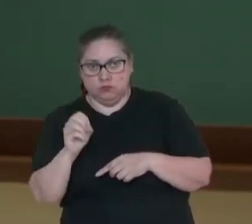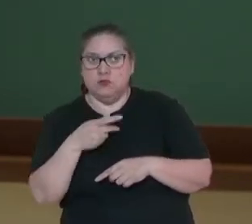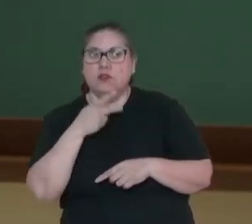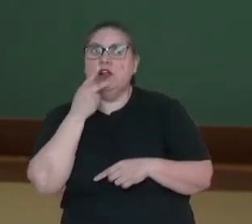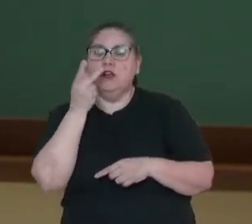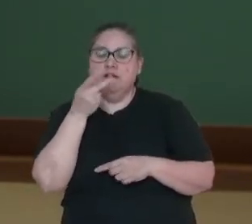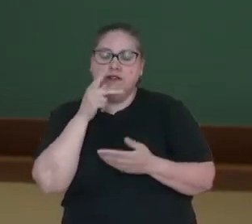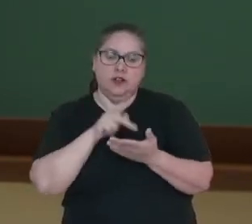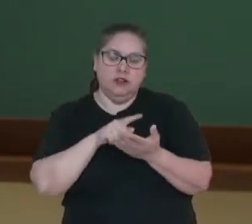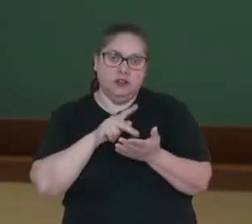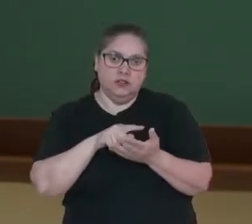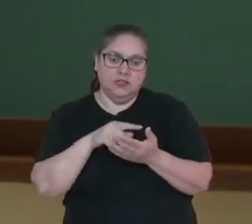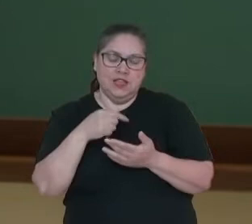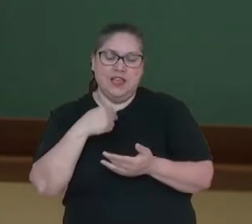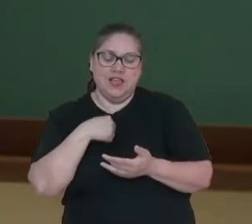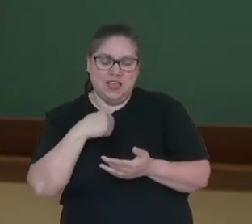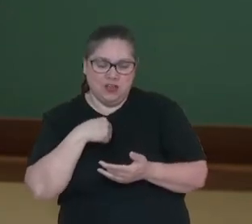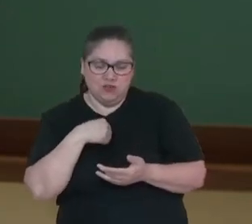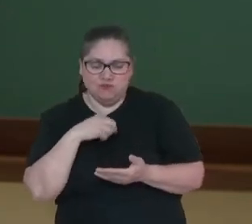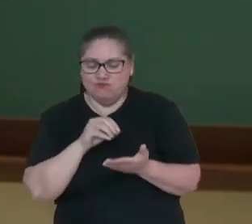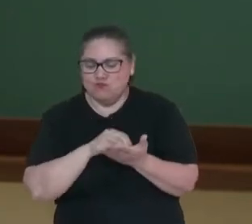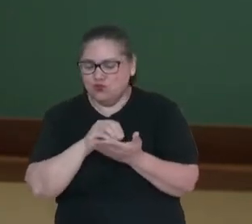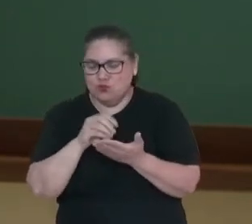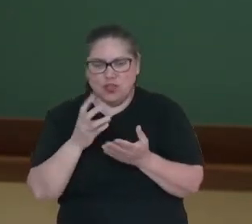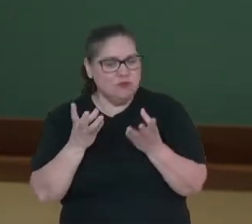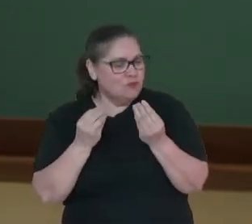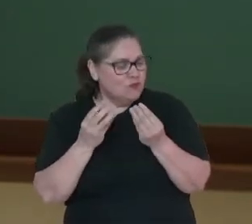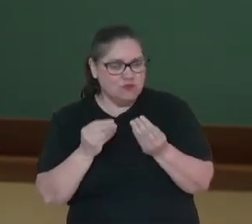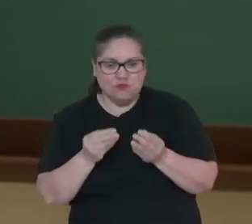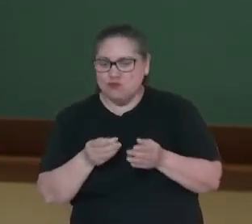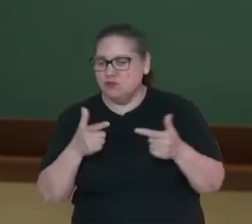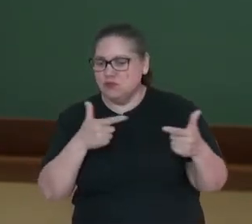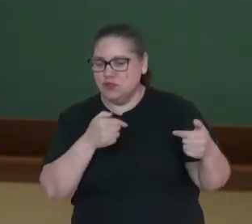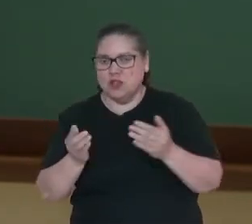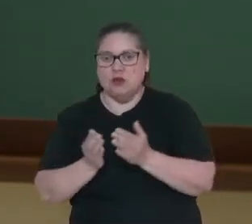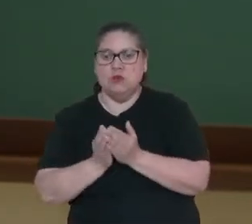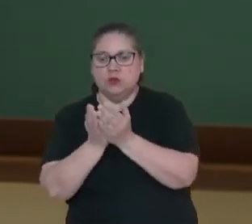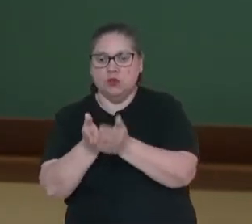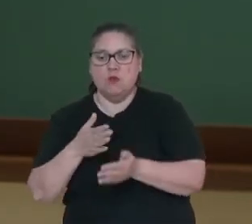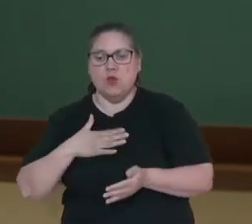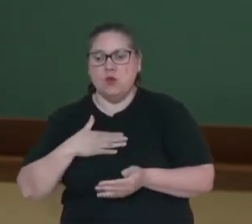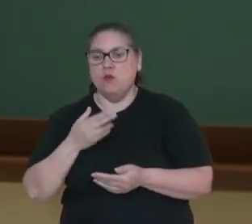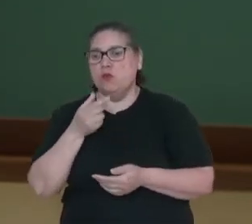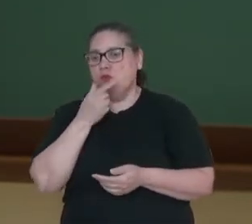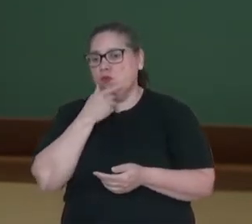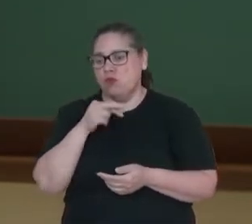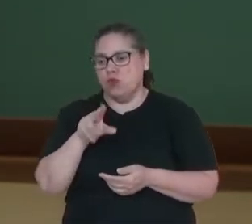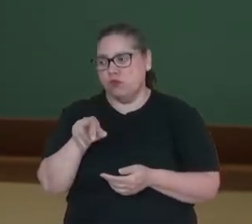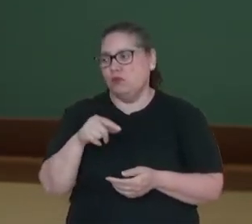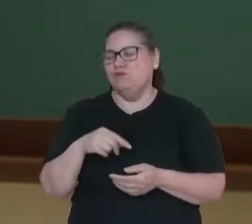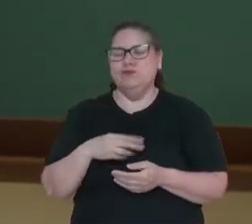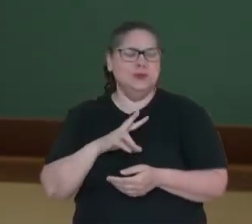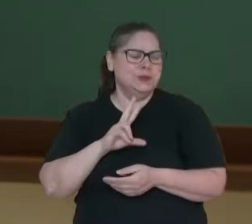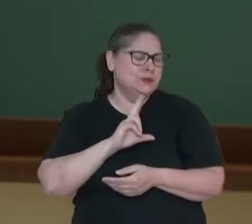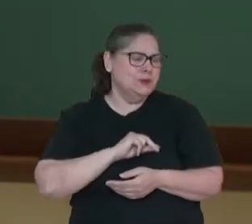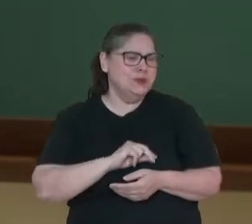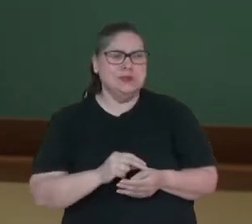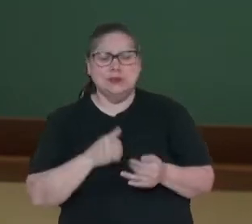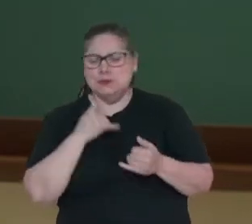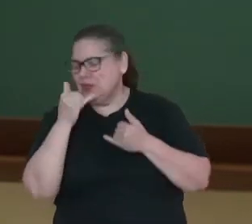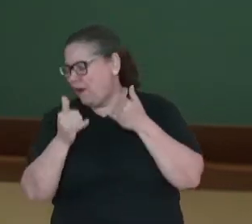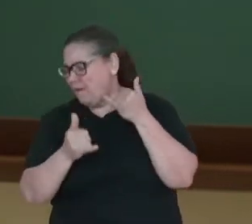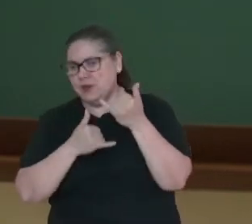para vocês. Eu joguei muita batalha naval, principalmente com meu irmão. Nossa, a gente jogava,